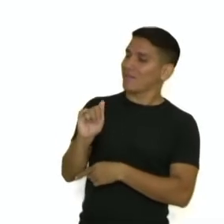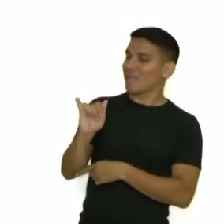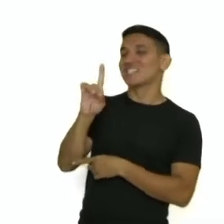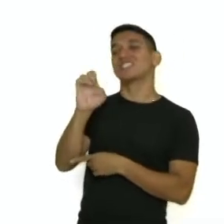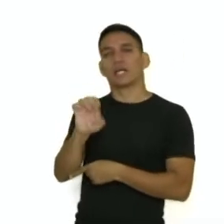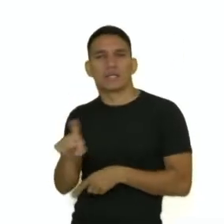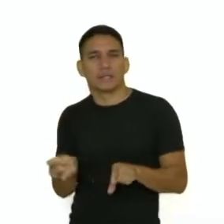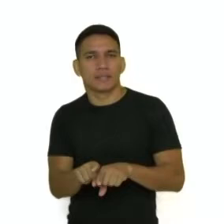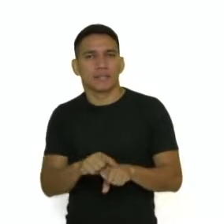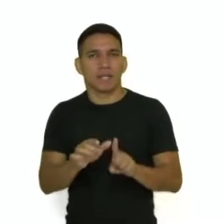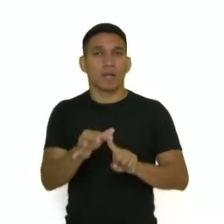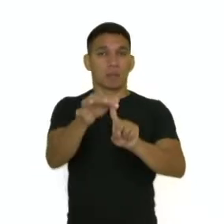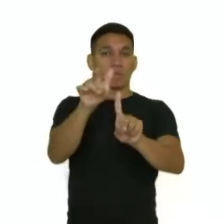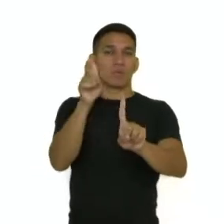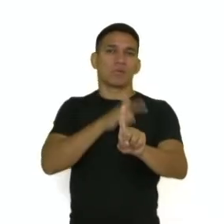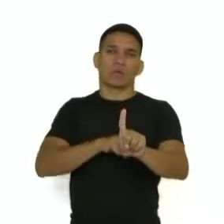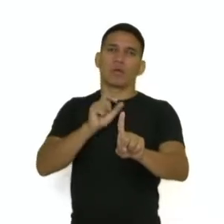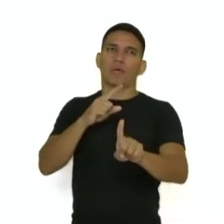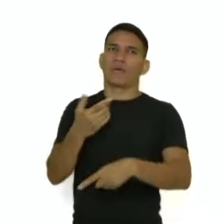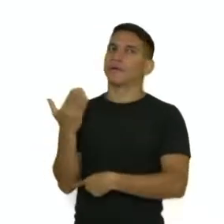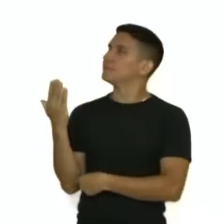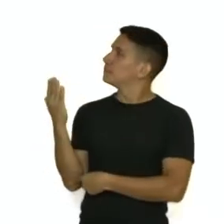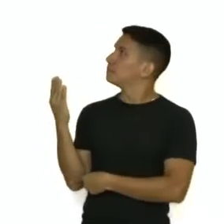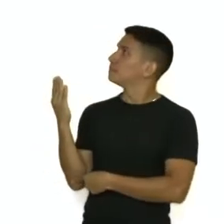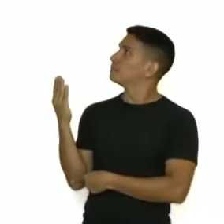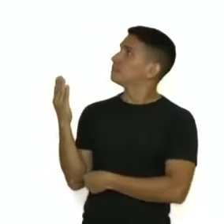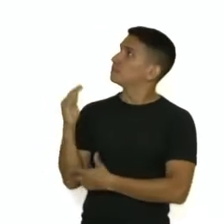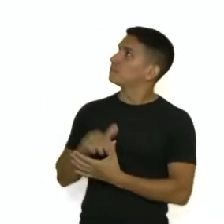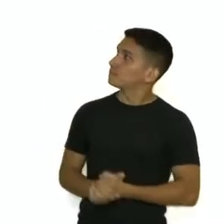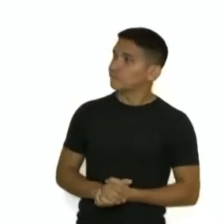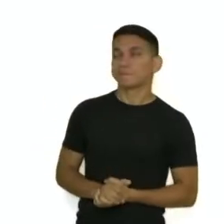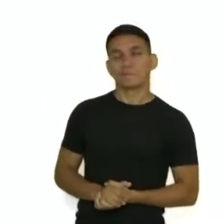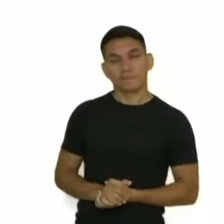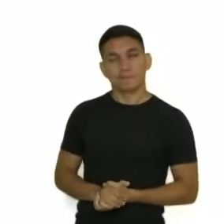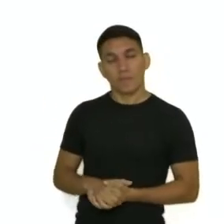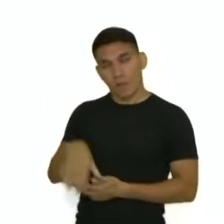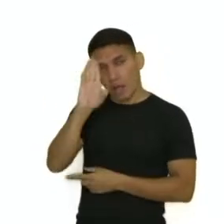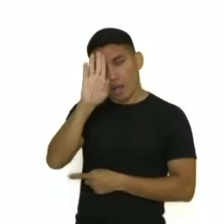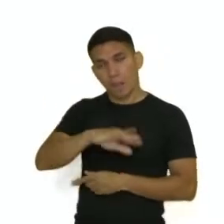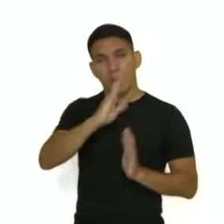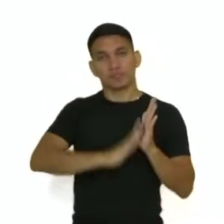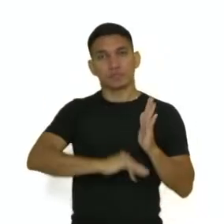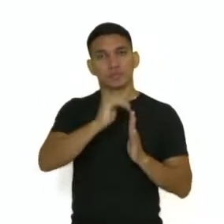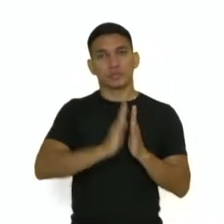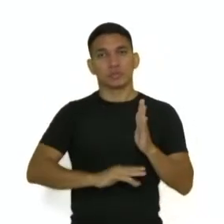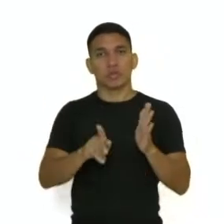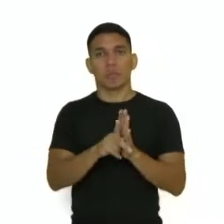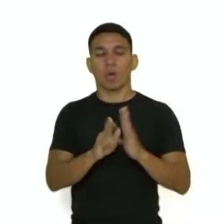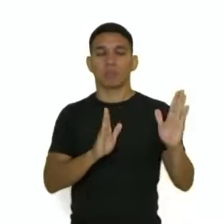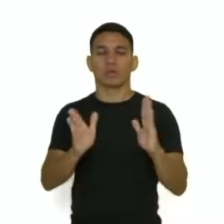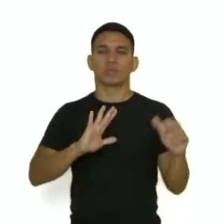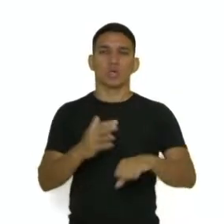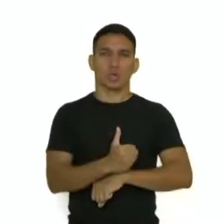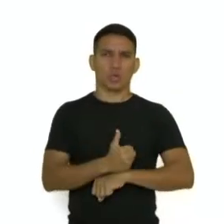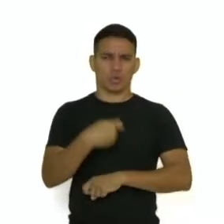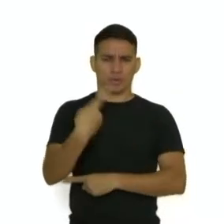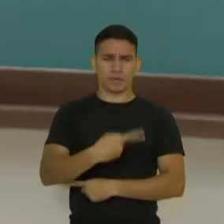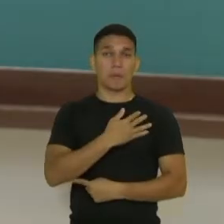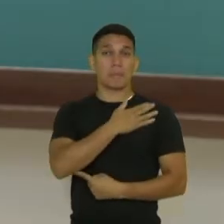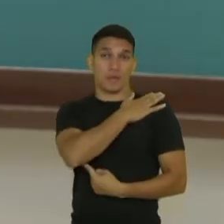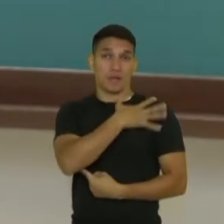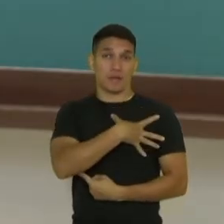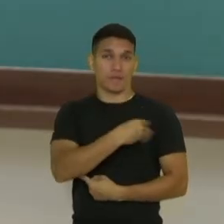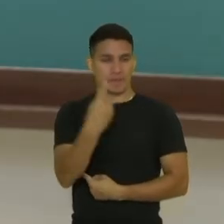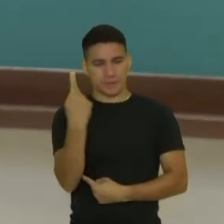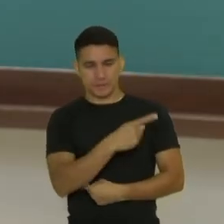Ataíde. Ele foi, Manuel Ataíde, ele foi principal pintor da arte colonial brasileira, ele foi militar, filho de